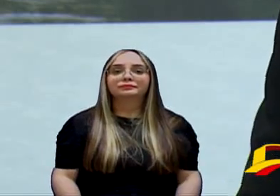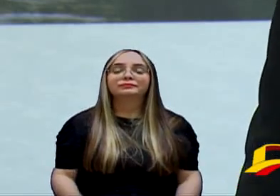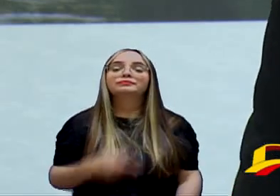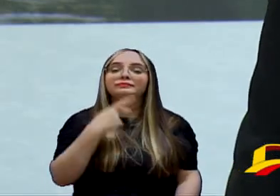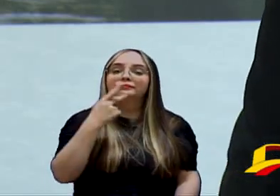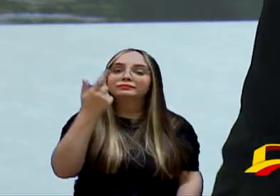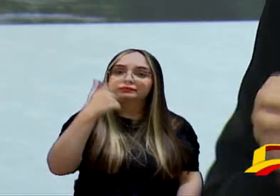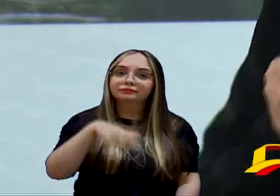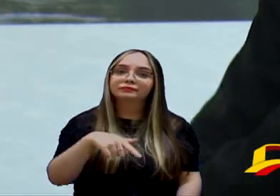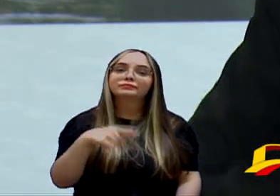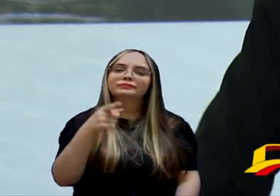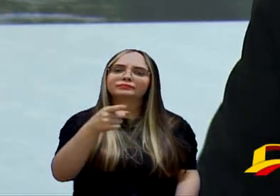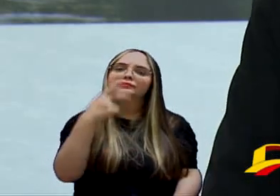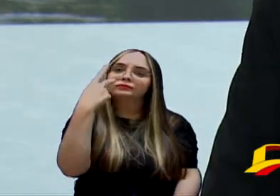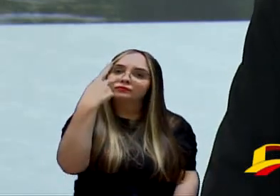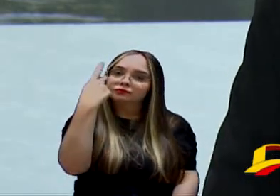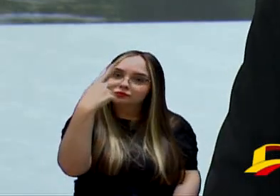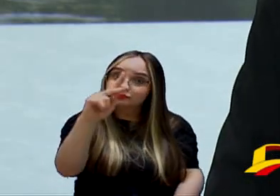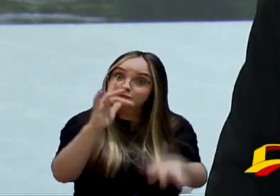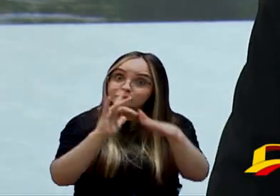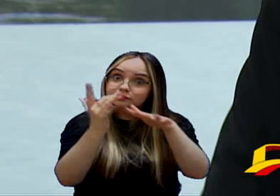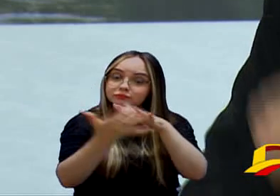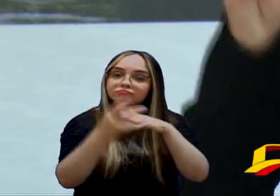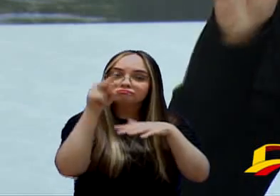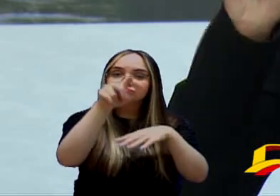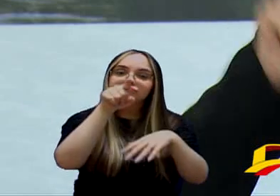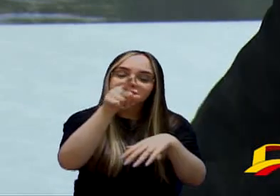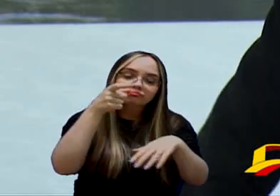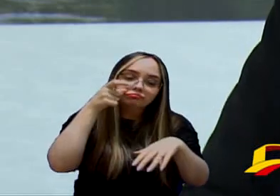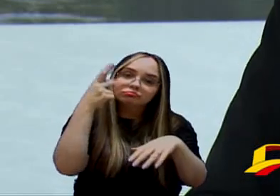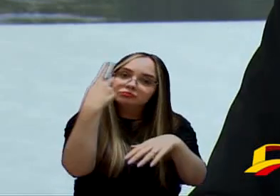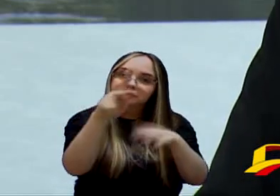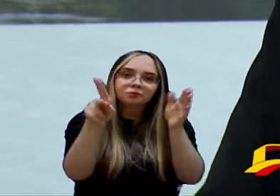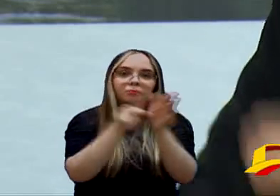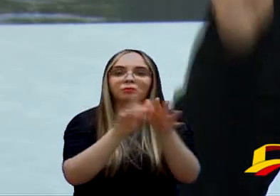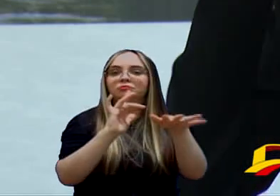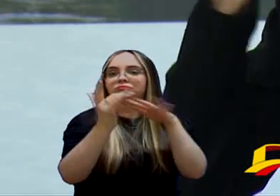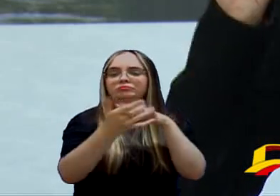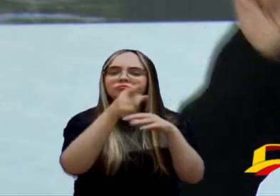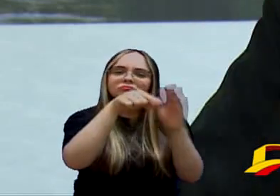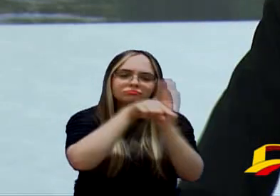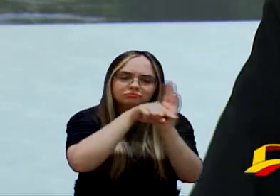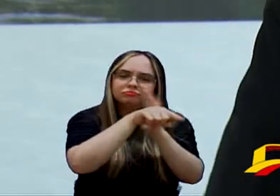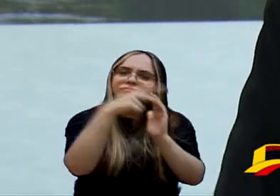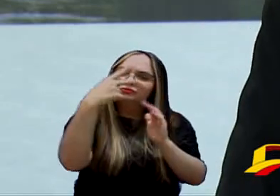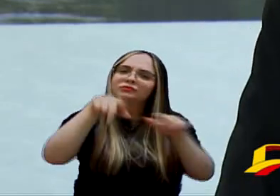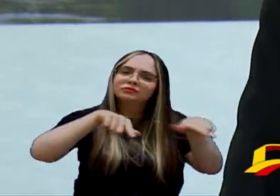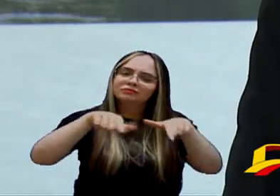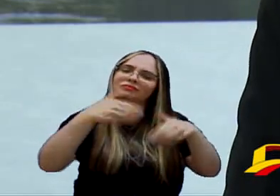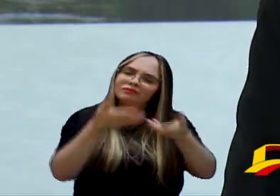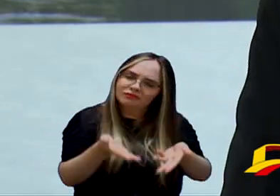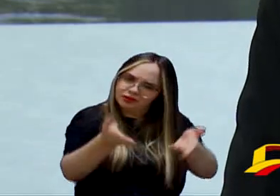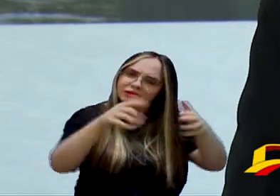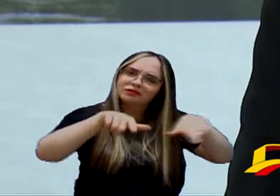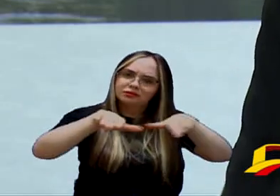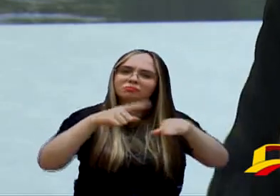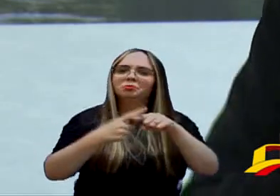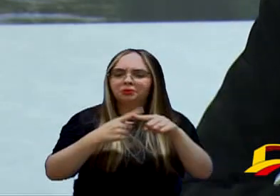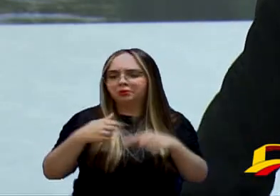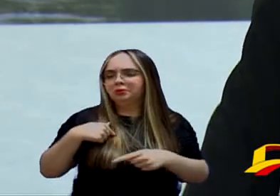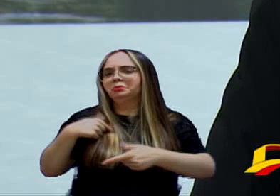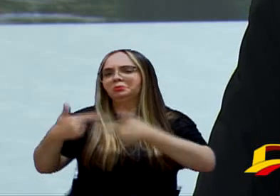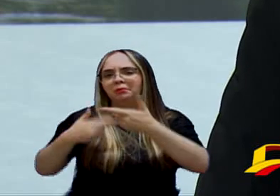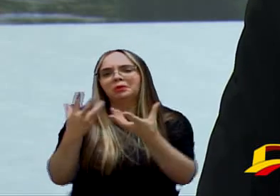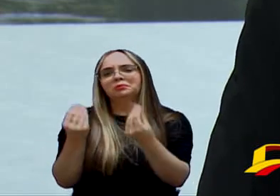Eu repito Vereador Cuide da suas redes sociais cuide do seu mandato vai trabalhar porque a gente tem trabalhado bastante